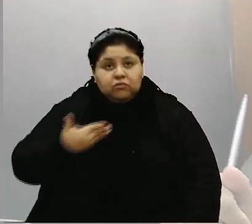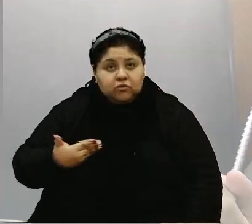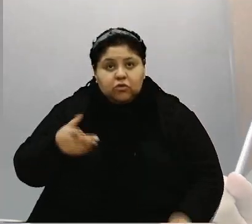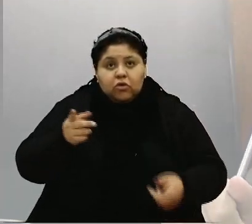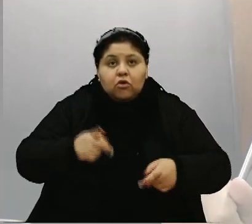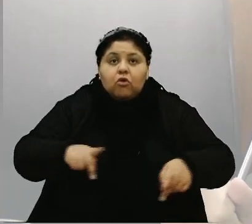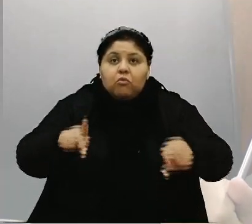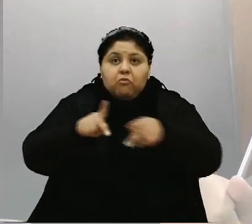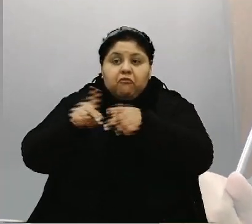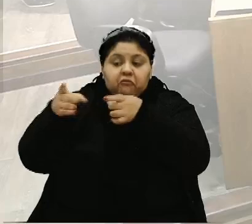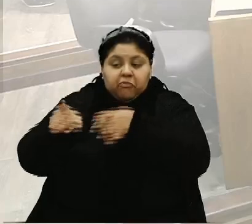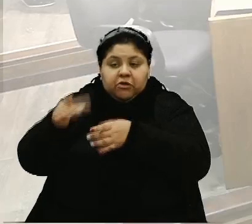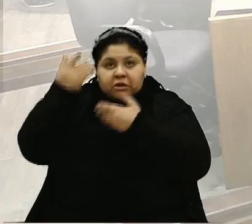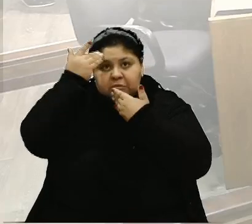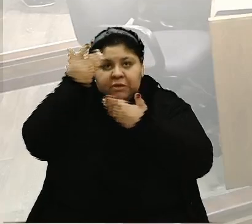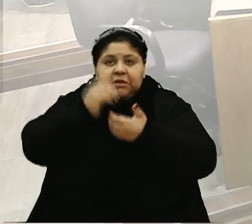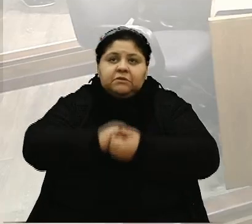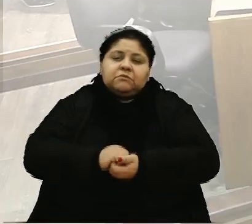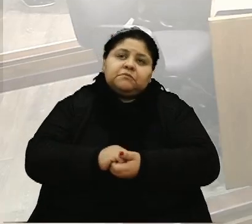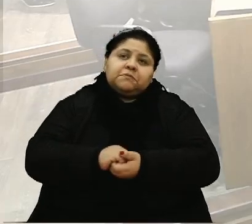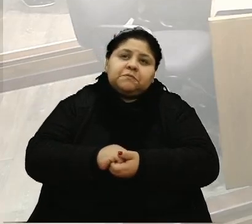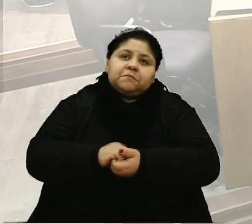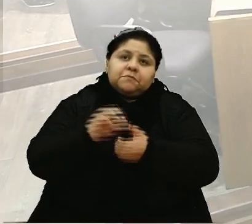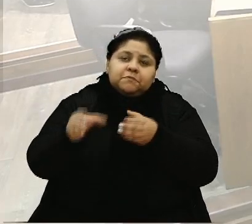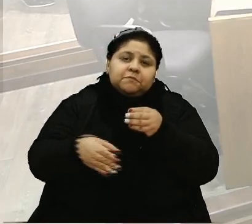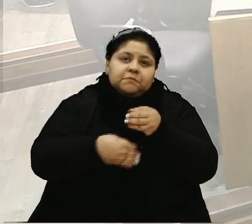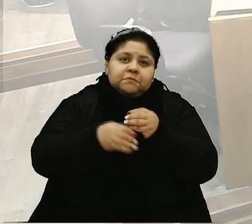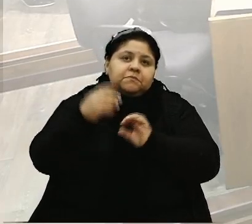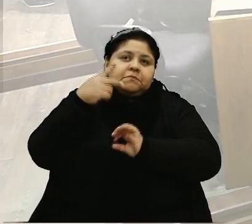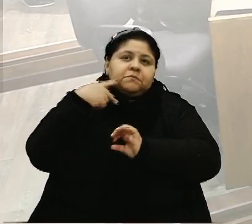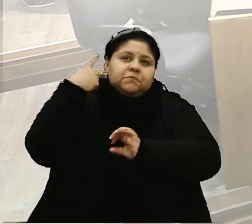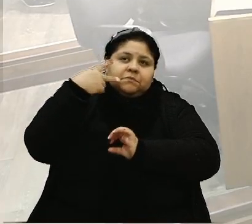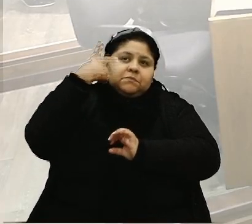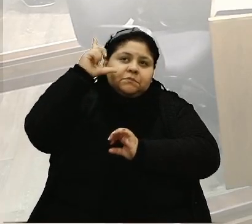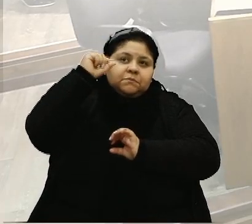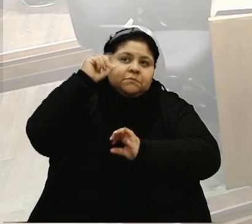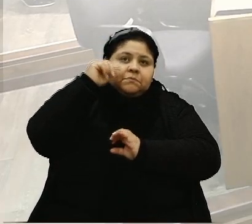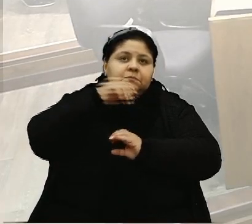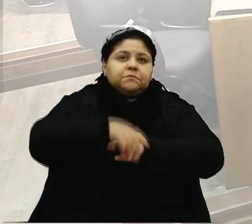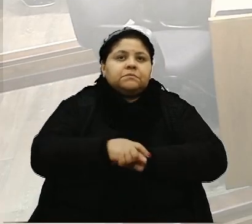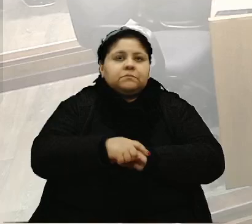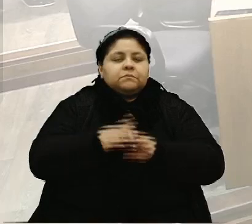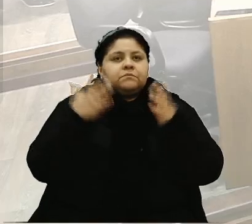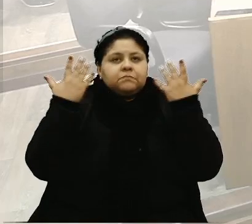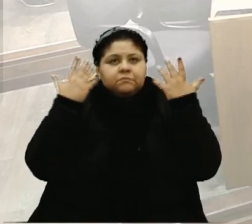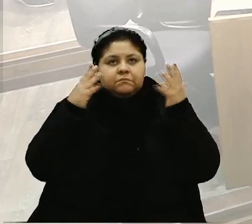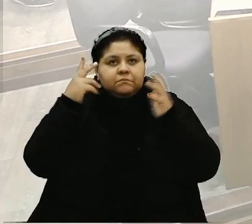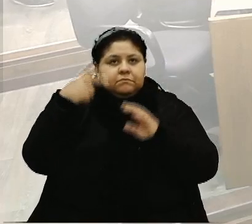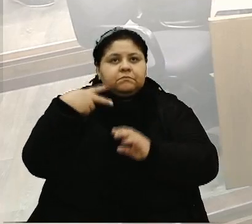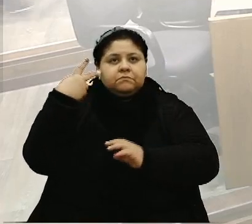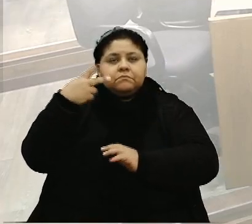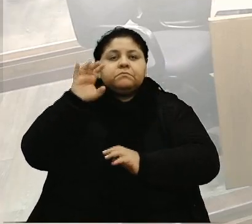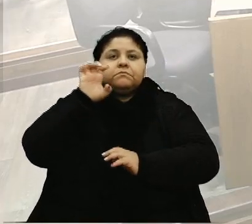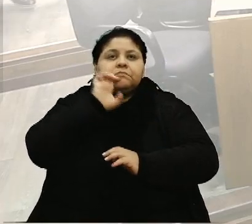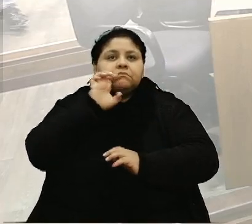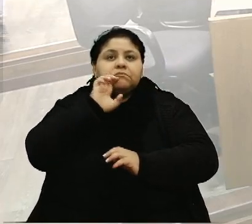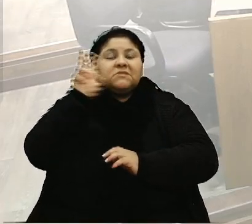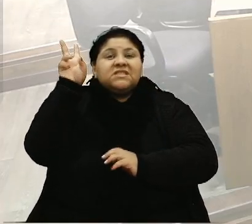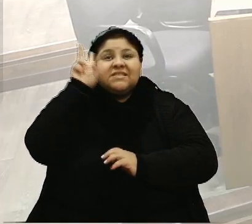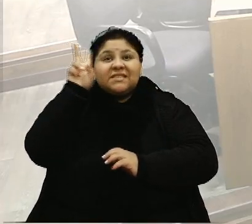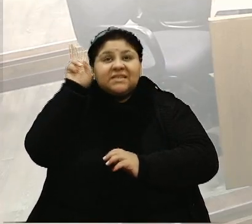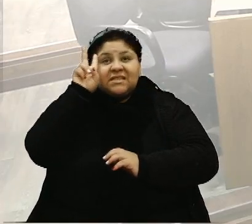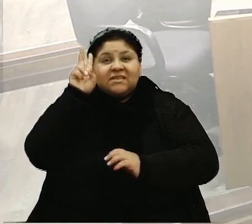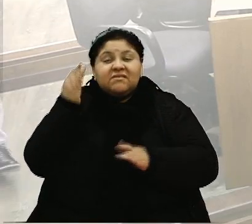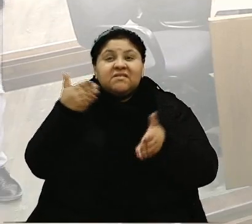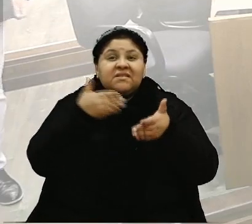fica abandonado. Obrigado. Muito obrigado. Seu à parte, vereador Scalco. Parabéns, vereador Estela, pelo tema. E lembrando, né, que